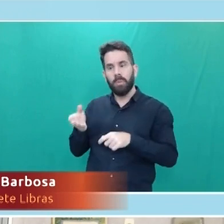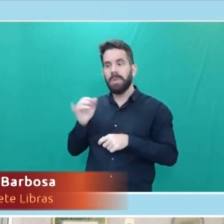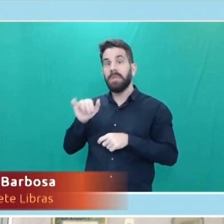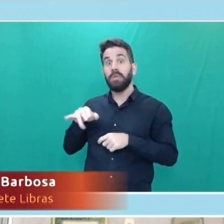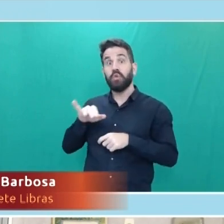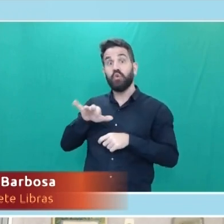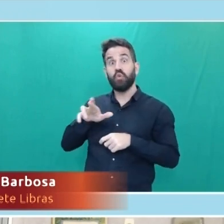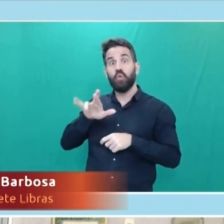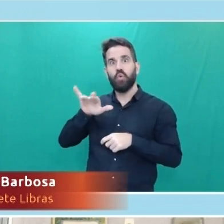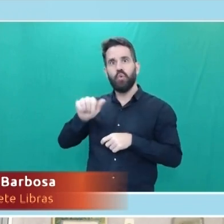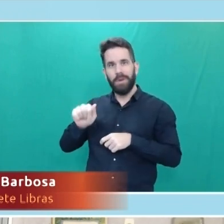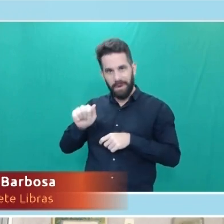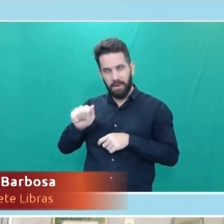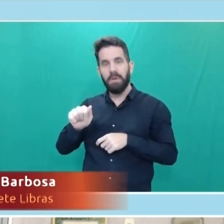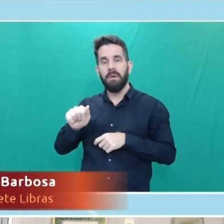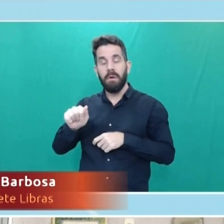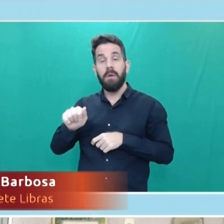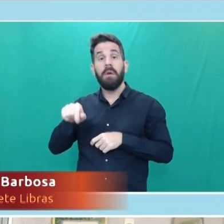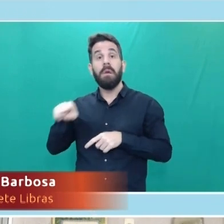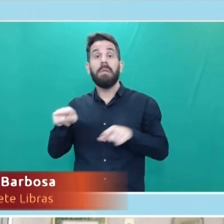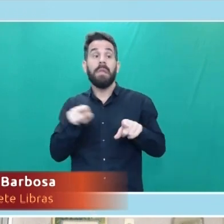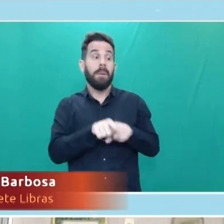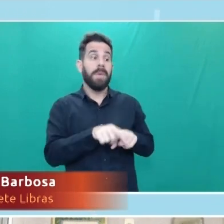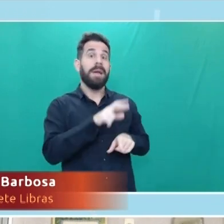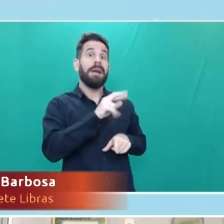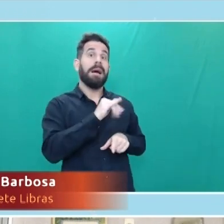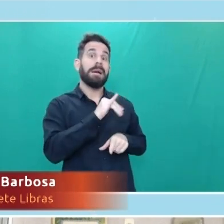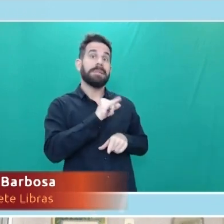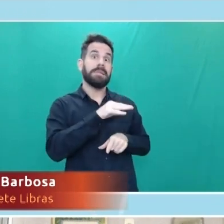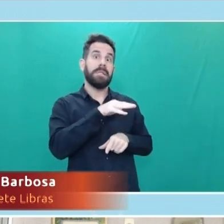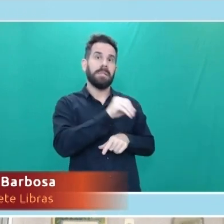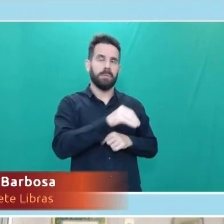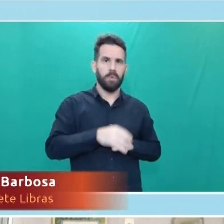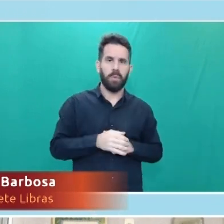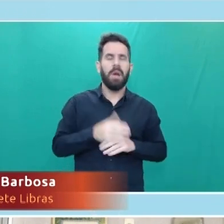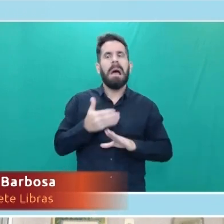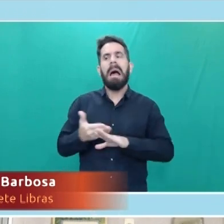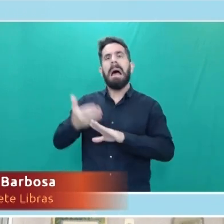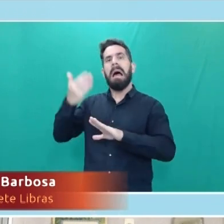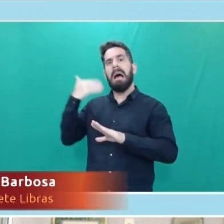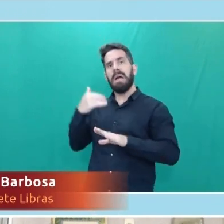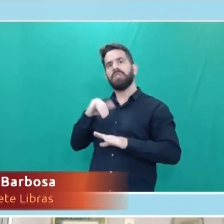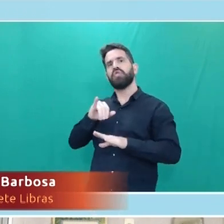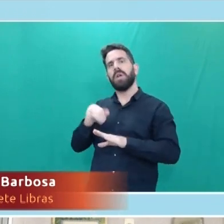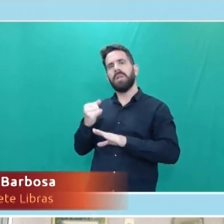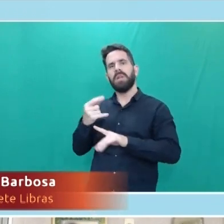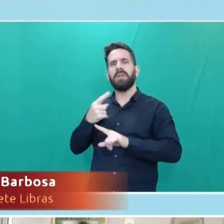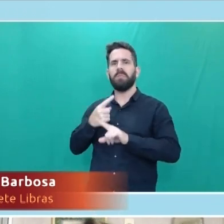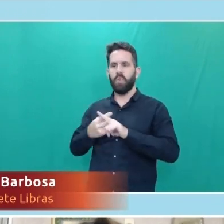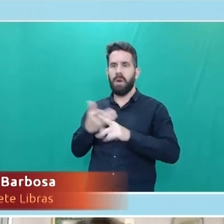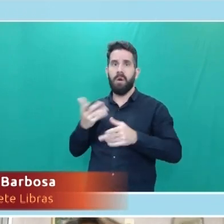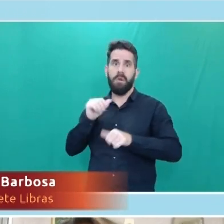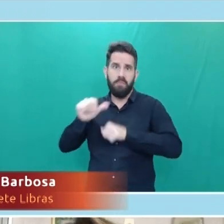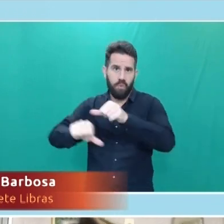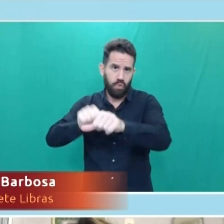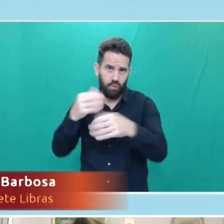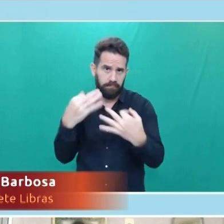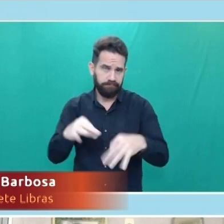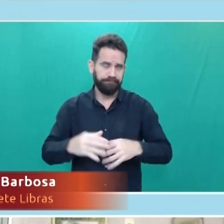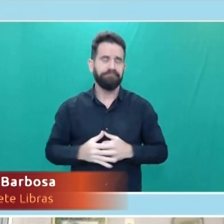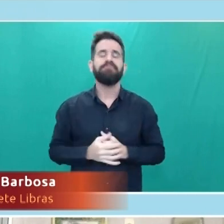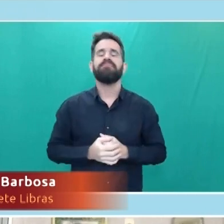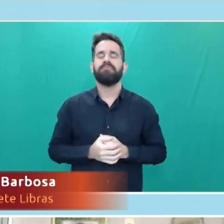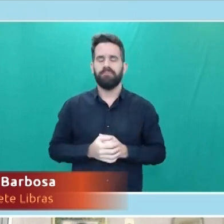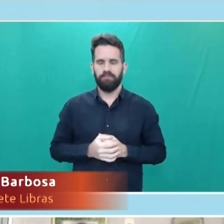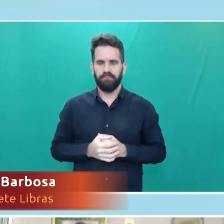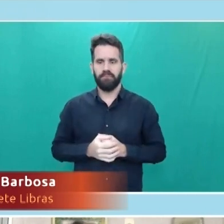foi sancionada em janeiro, para que a gente possa explicar como esses crimes têm sido tratados até o momento. Camila, esses